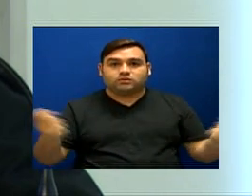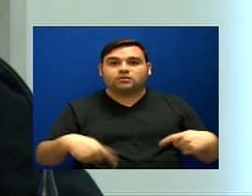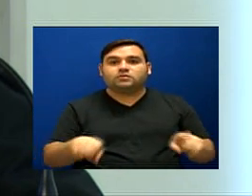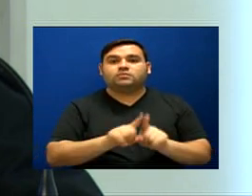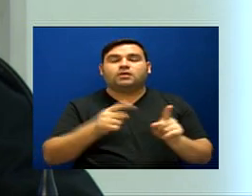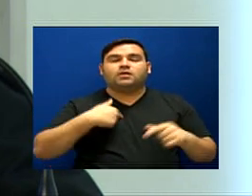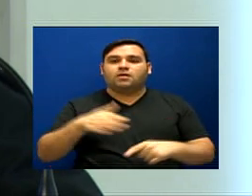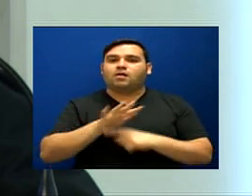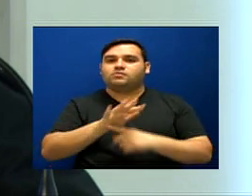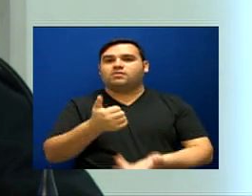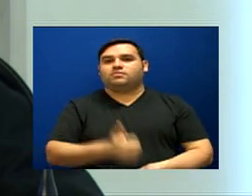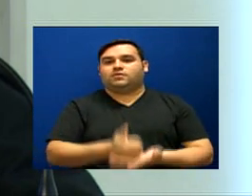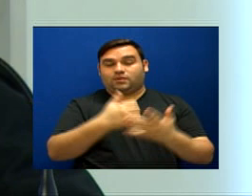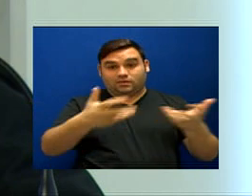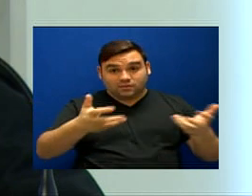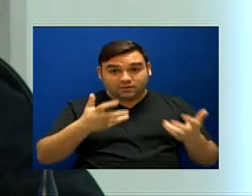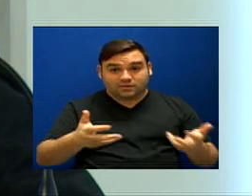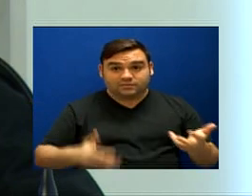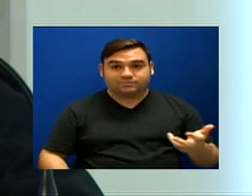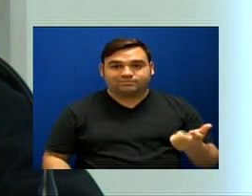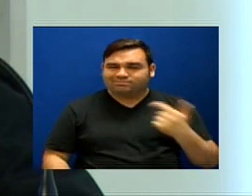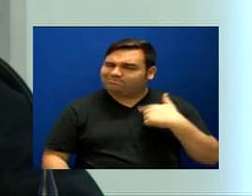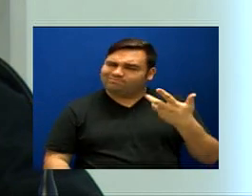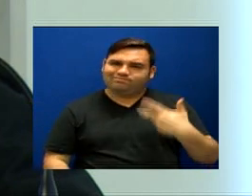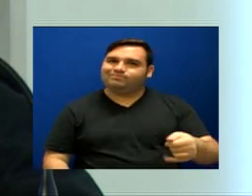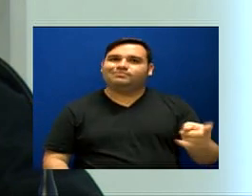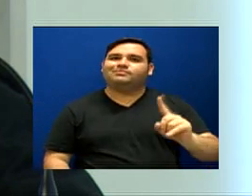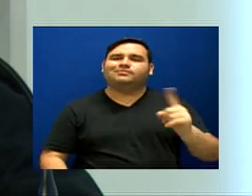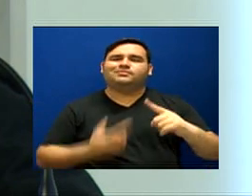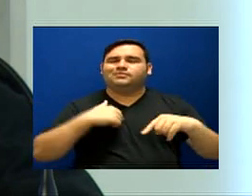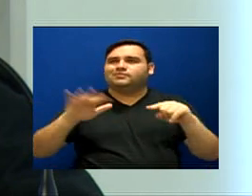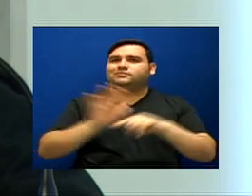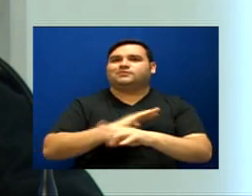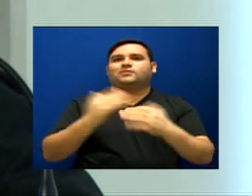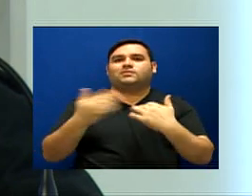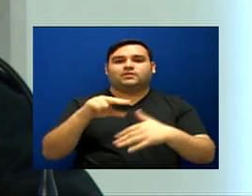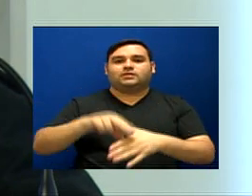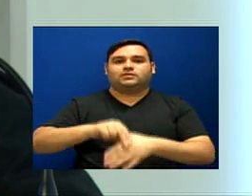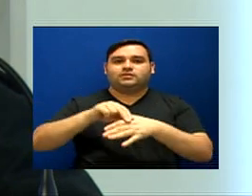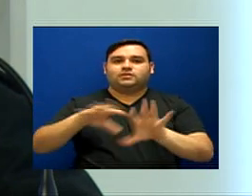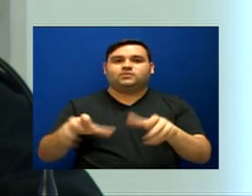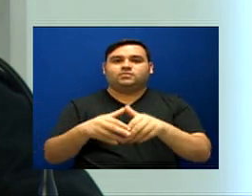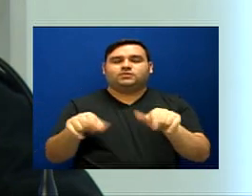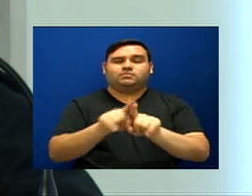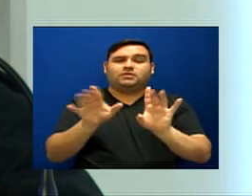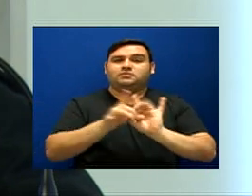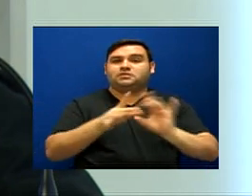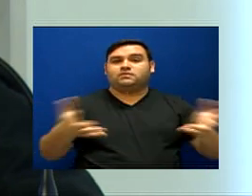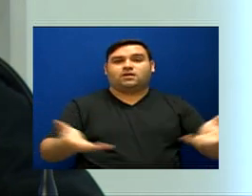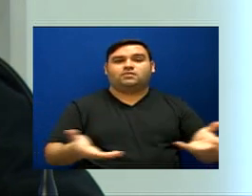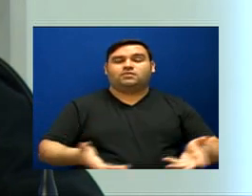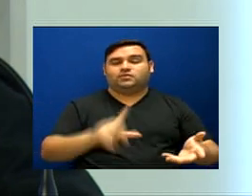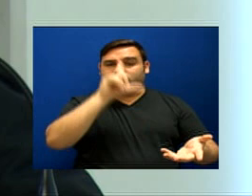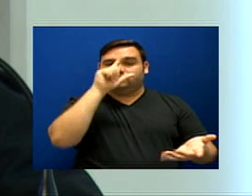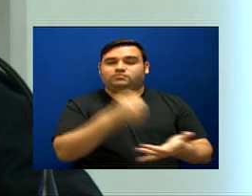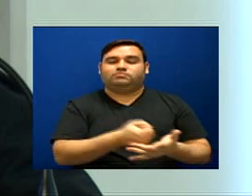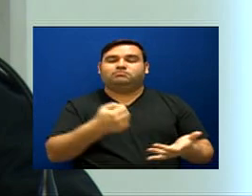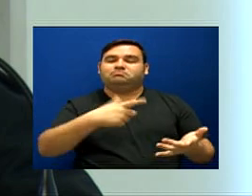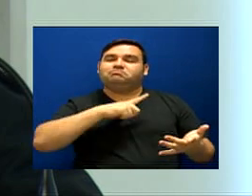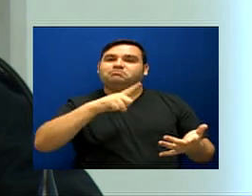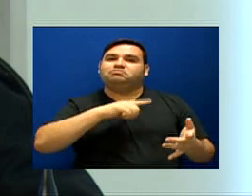de votar favoravelmente. Acabei, não consultando a nossa liderança aqui, que inclusive nos liberou agora para